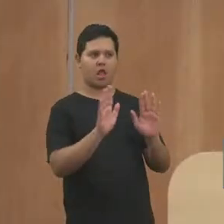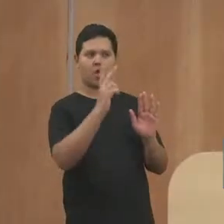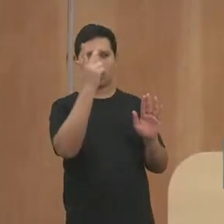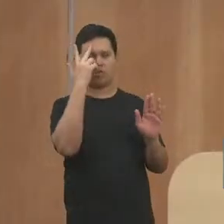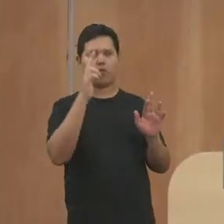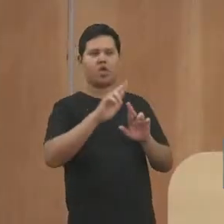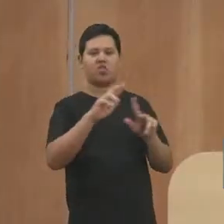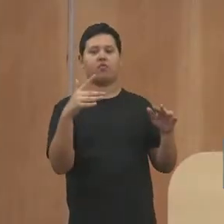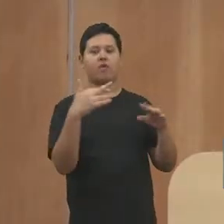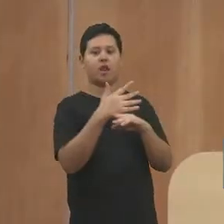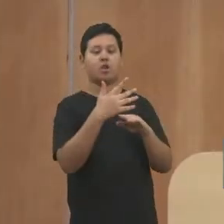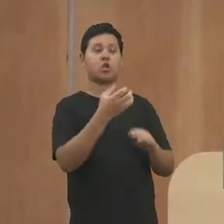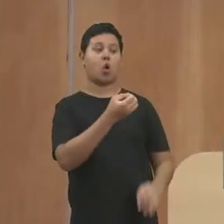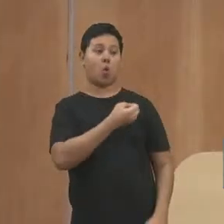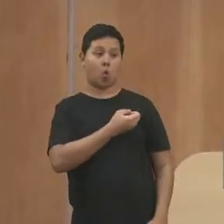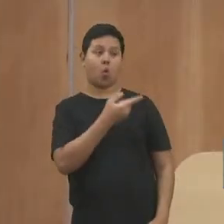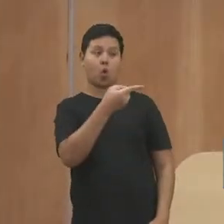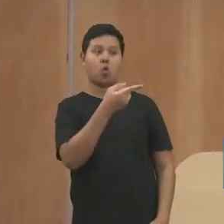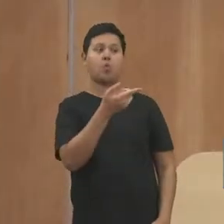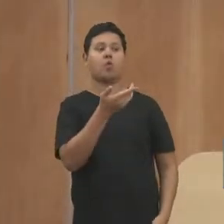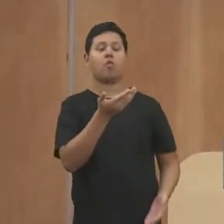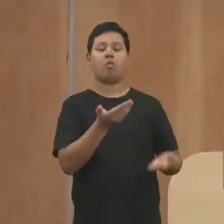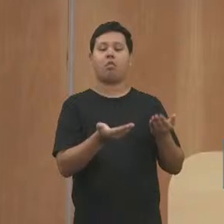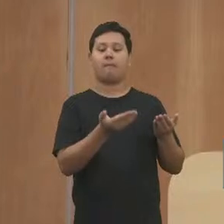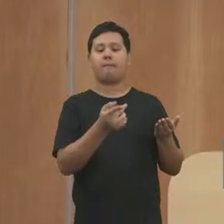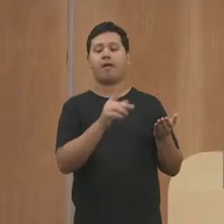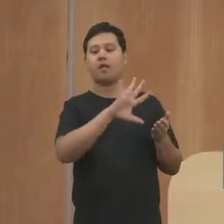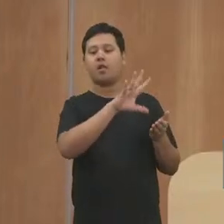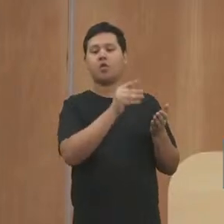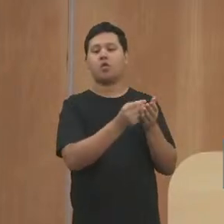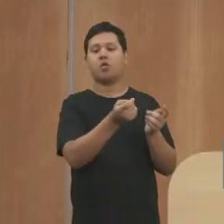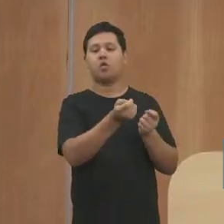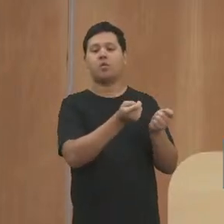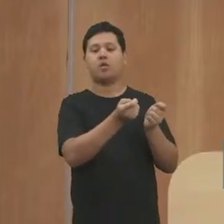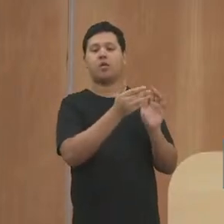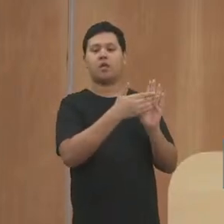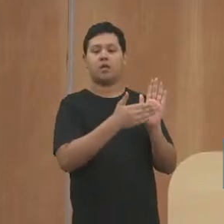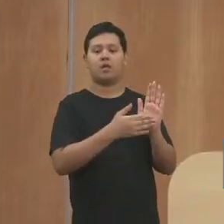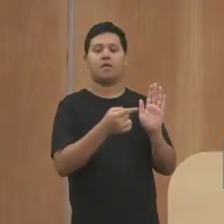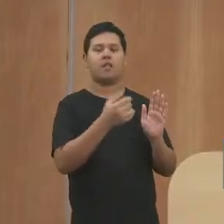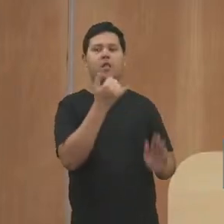que consta no relatório do balanço, que está publicado, é o valor